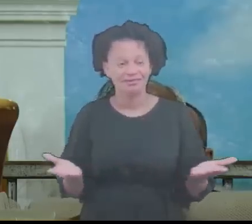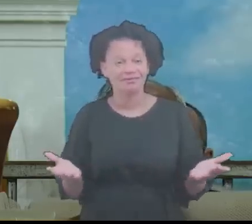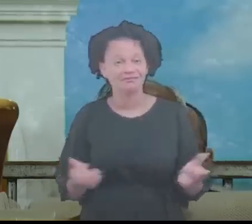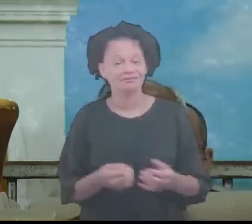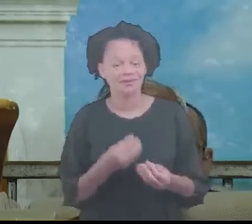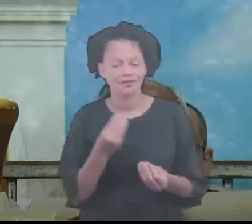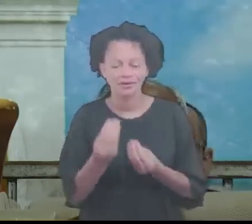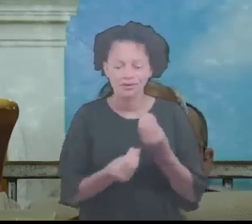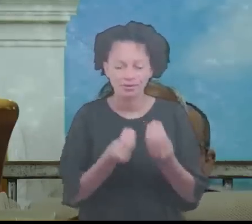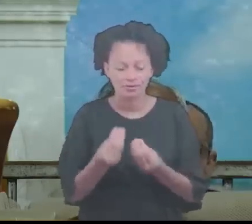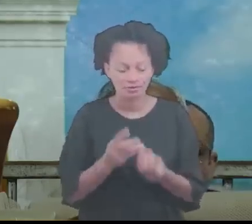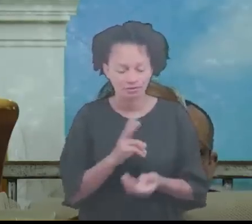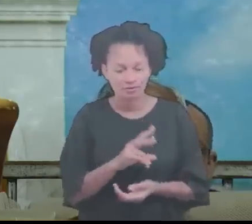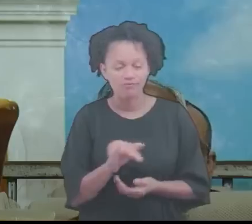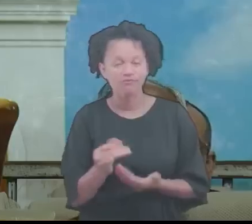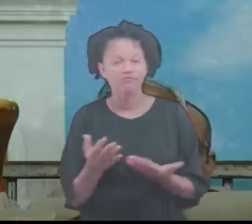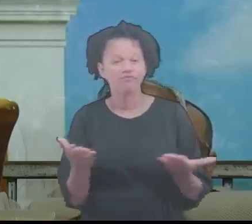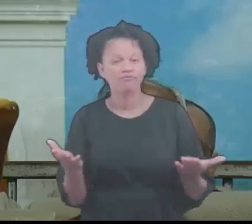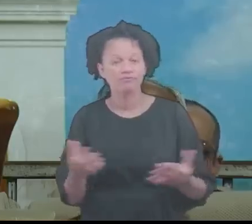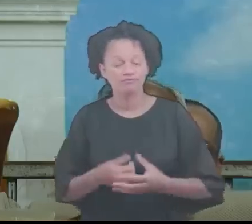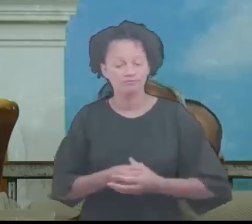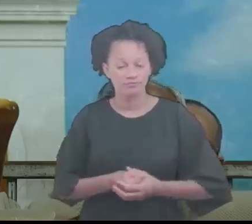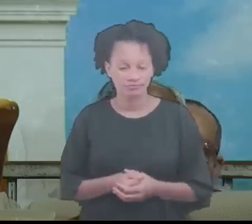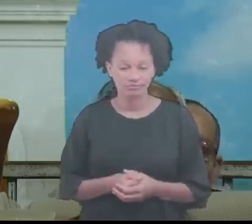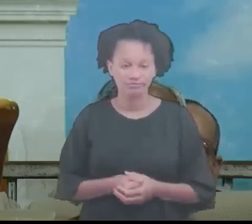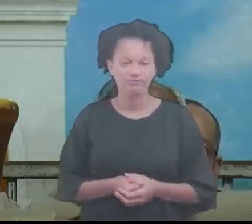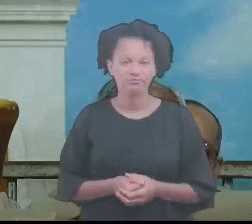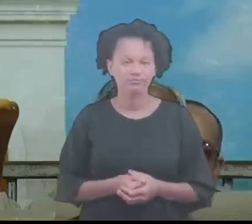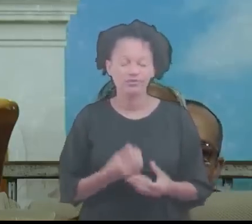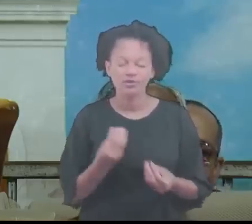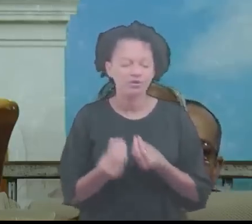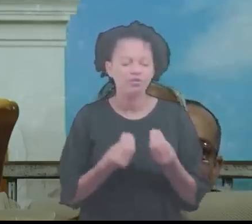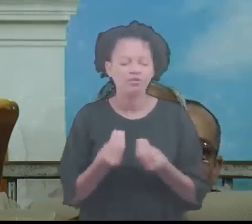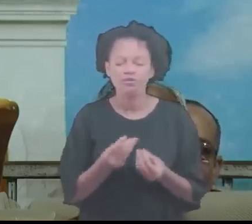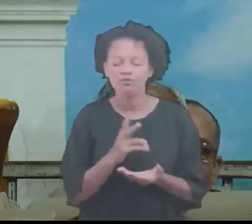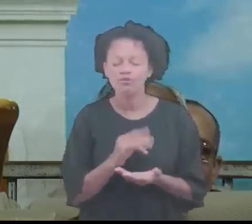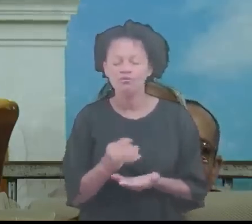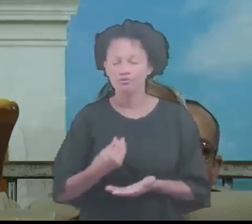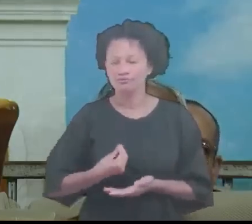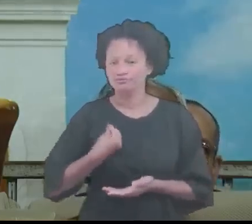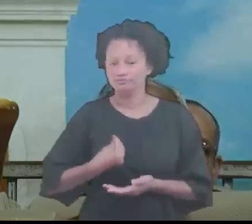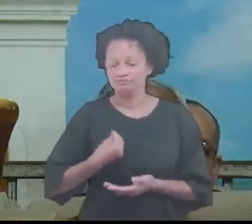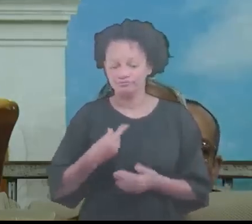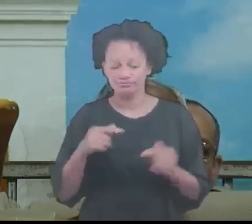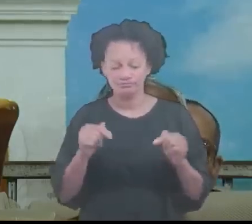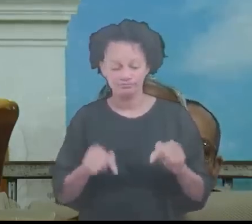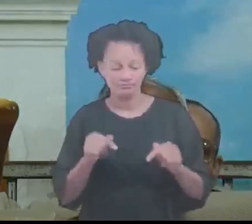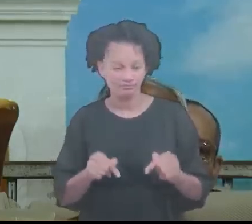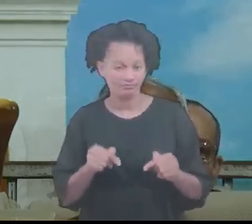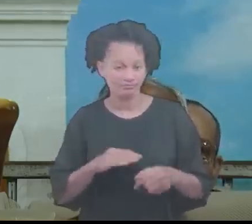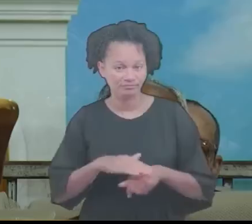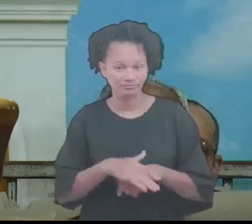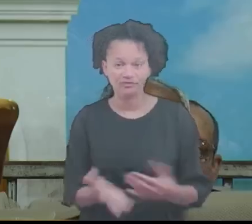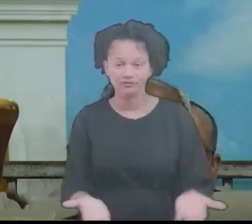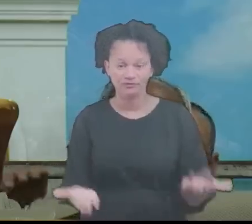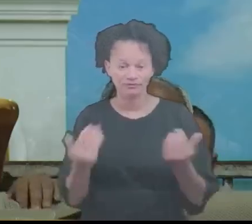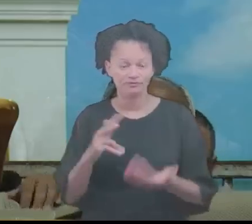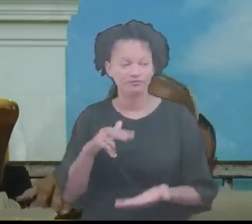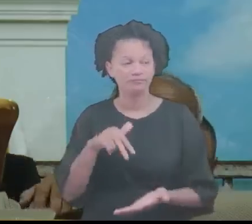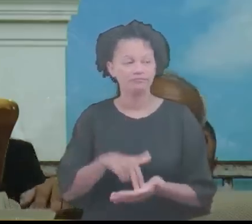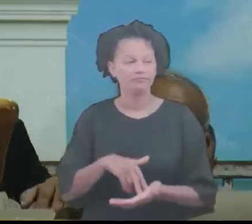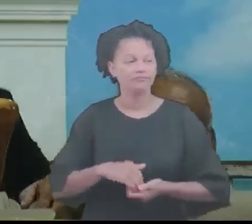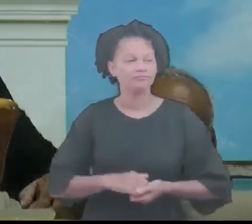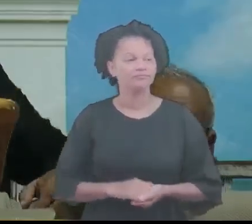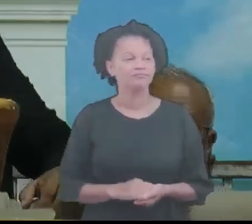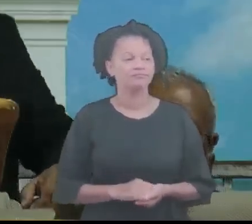Como é que você está aqui nesta noite? Como é que você está aqui nesta noite? Vamos ficar de pé.